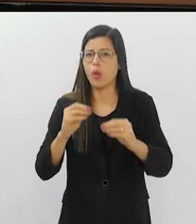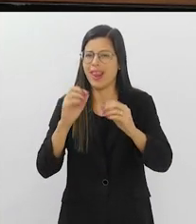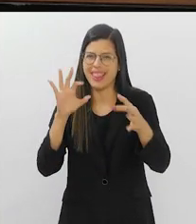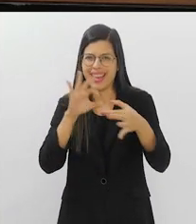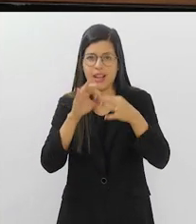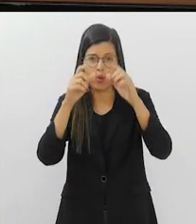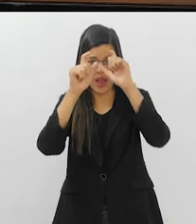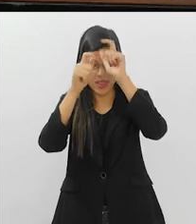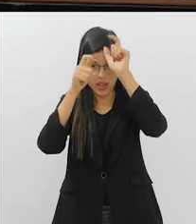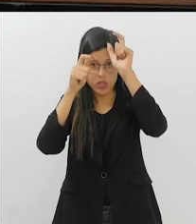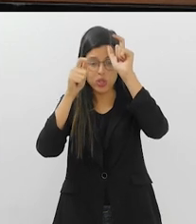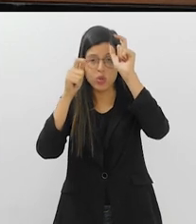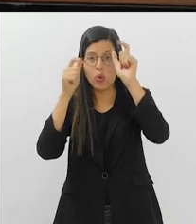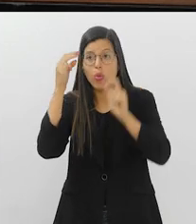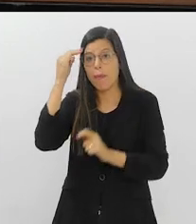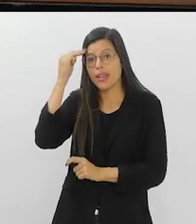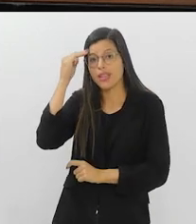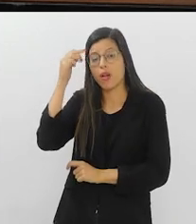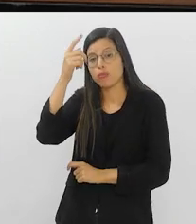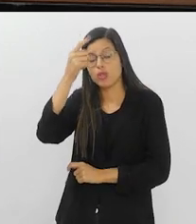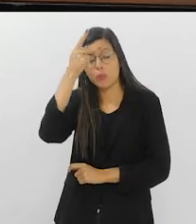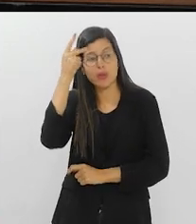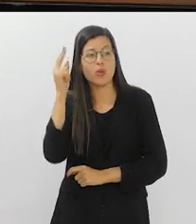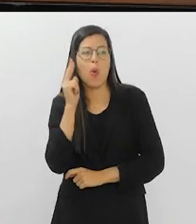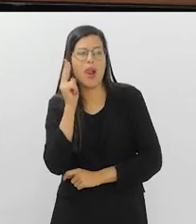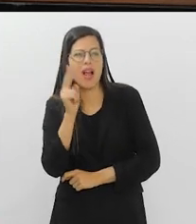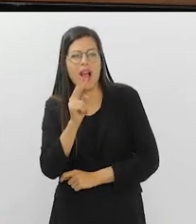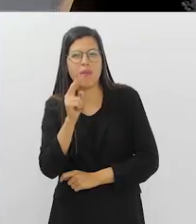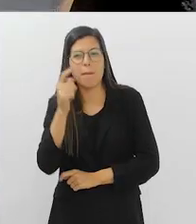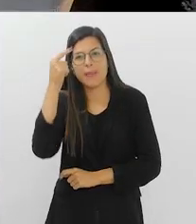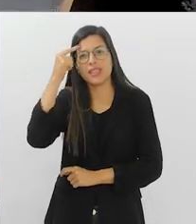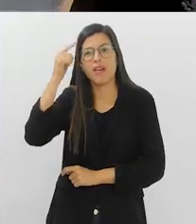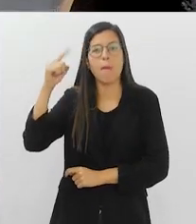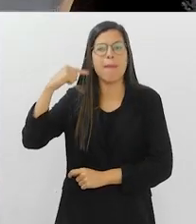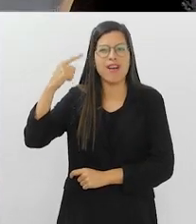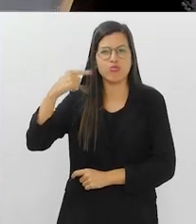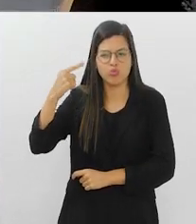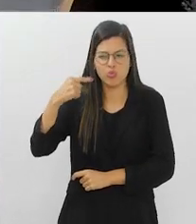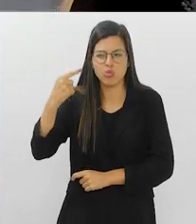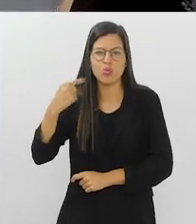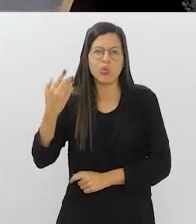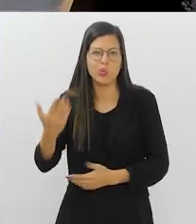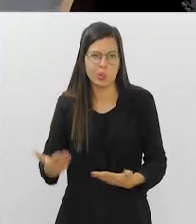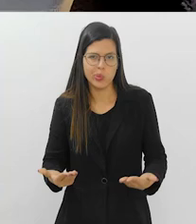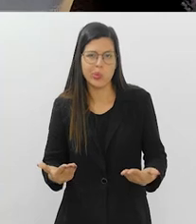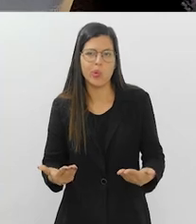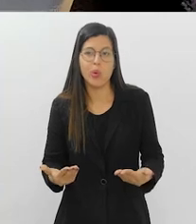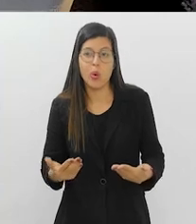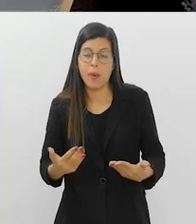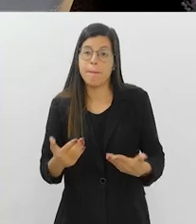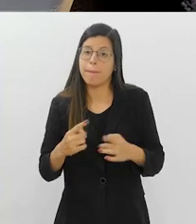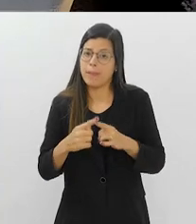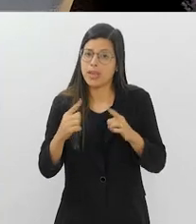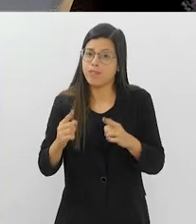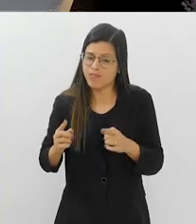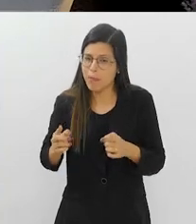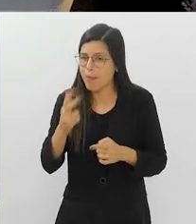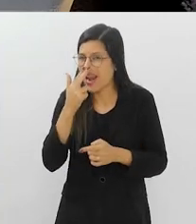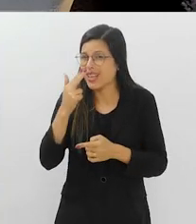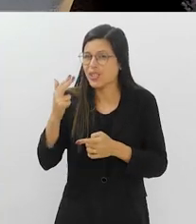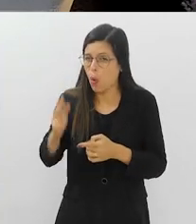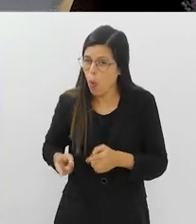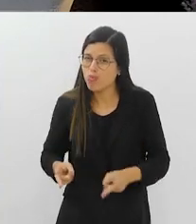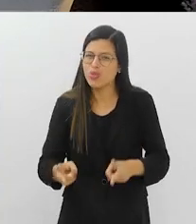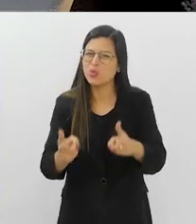um transtorno mental era tomada numa lógica de enlouquecimento, né? Mas hoje ainda há resquícios, não é,